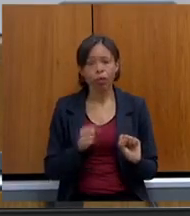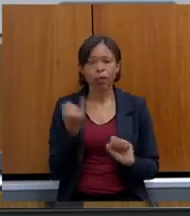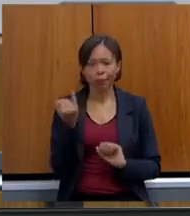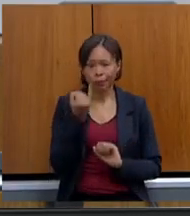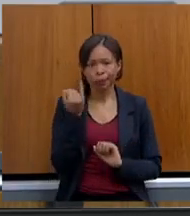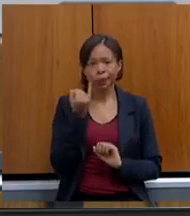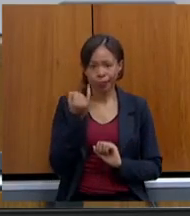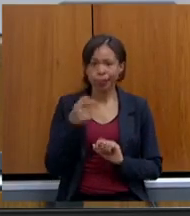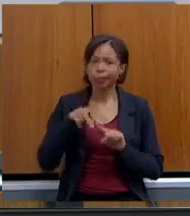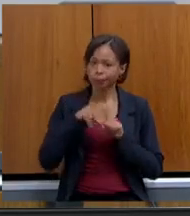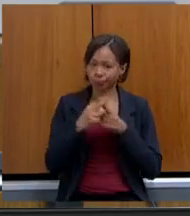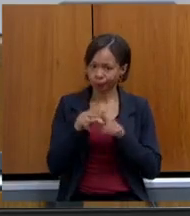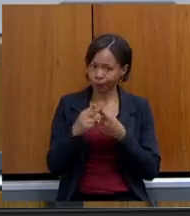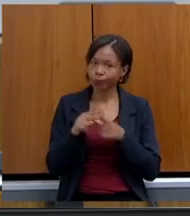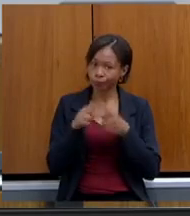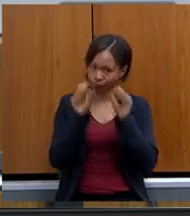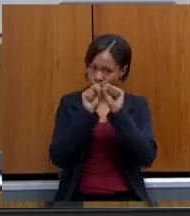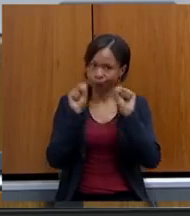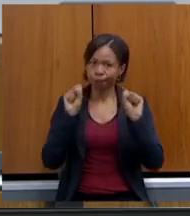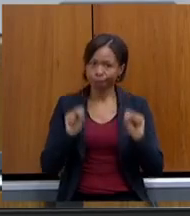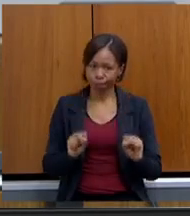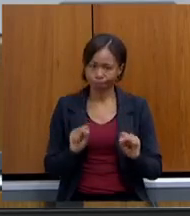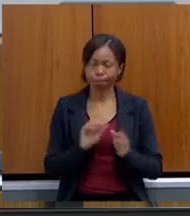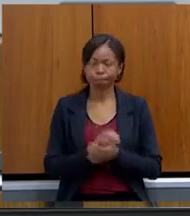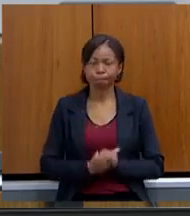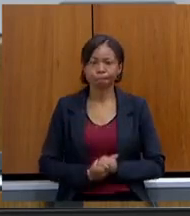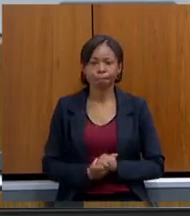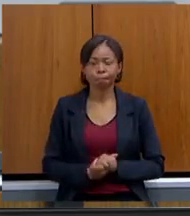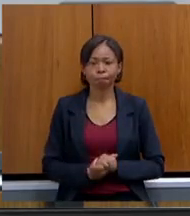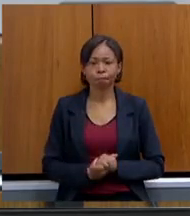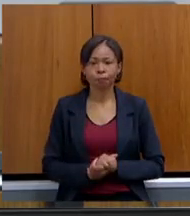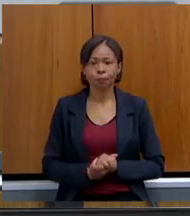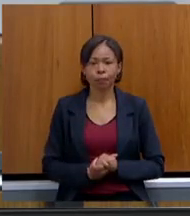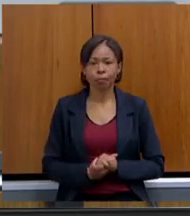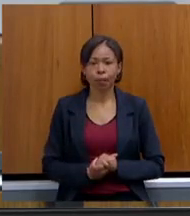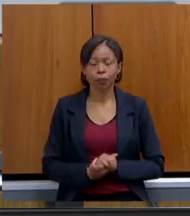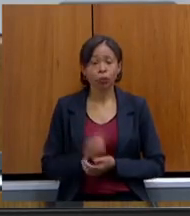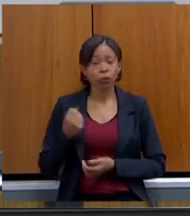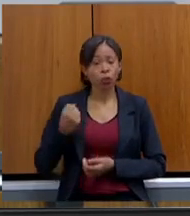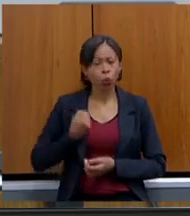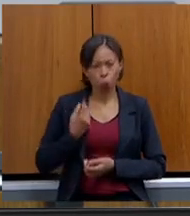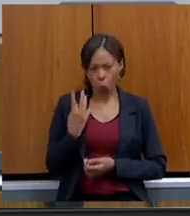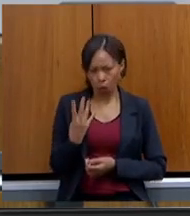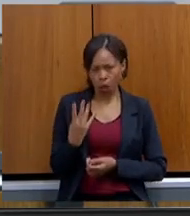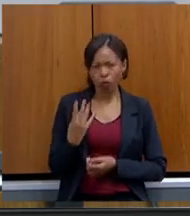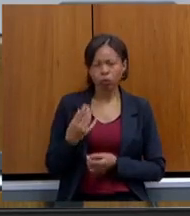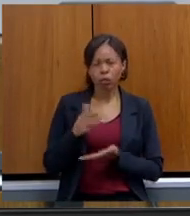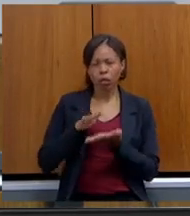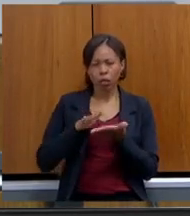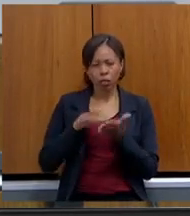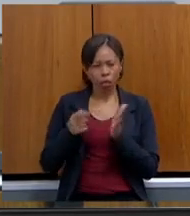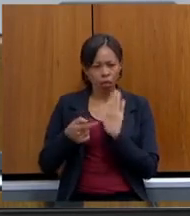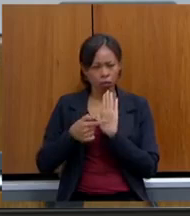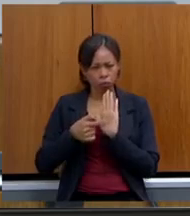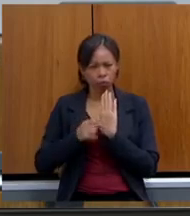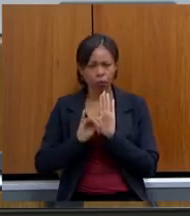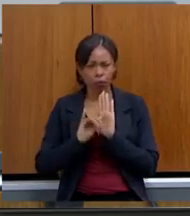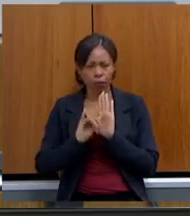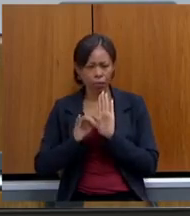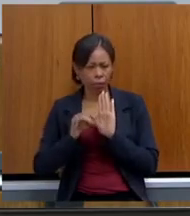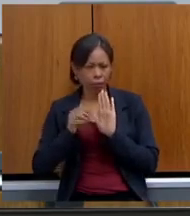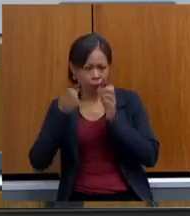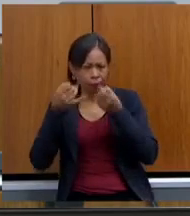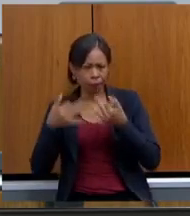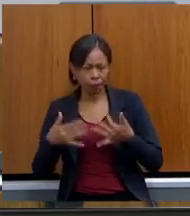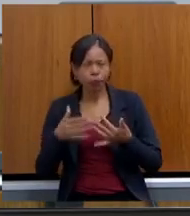né é melhoria aí nesse sistema nota técnica nº 4 secretário já tô terminando essa nota técnica número 4